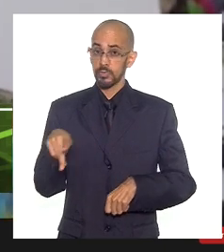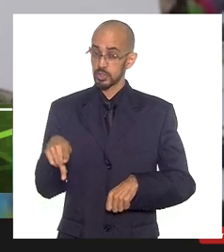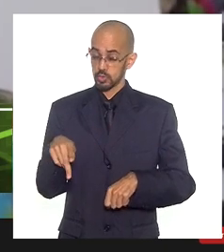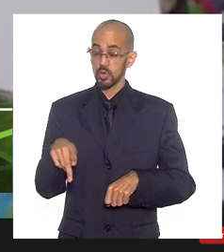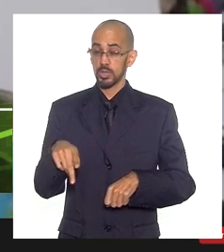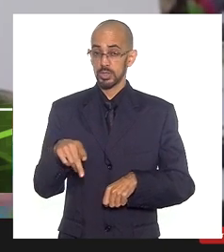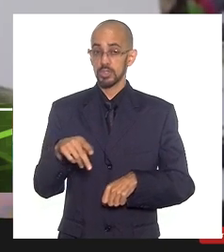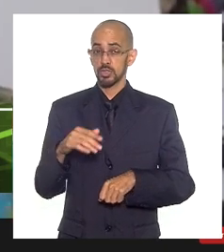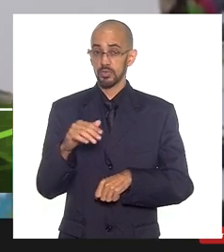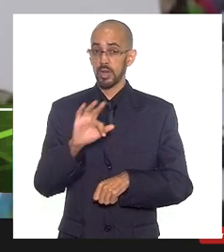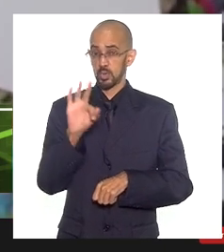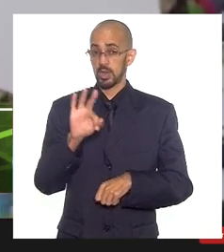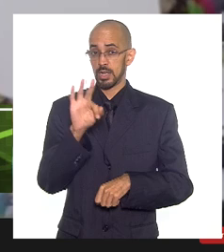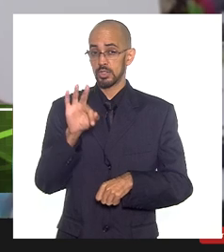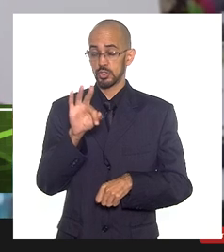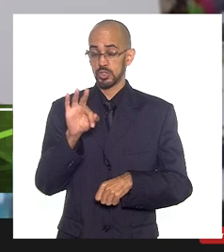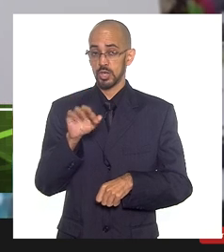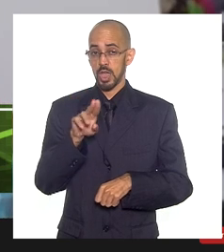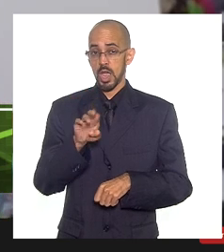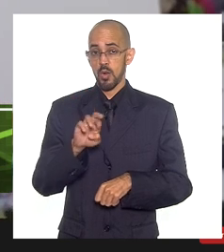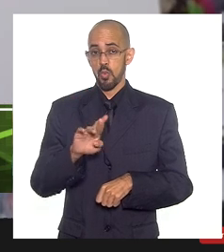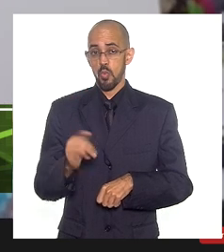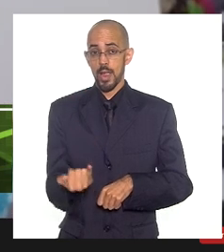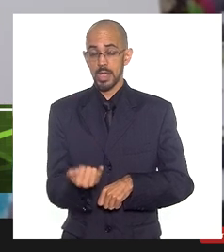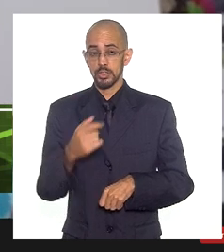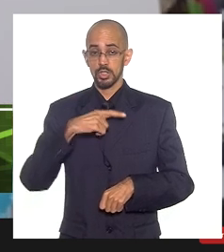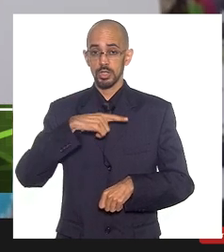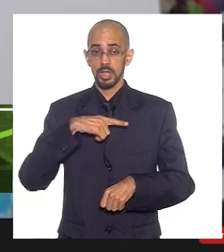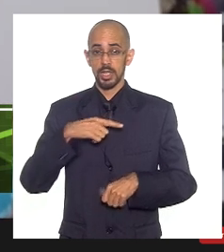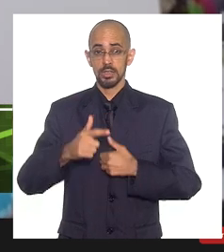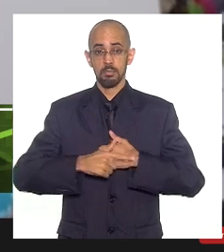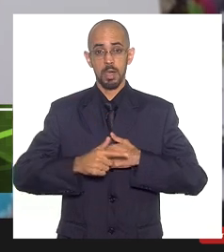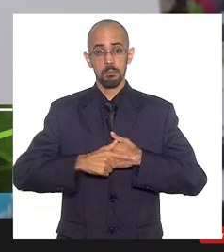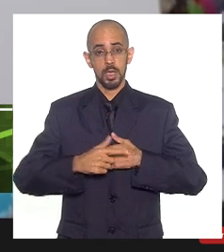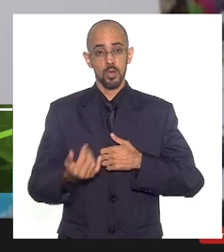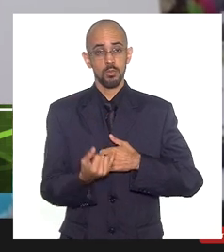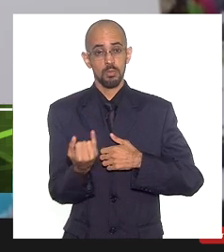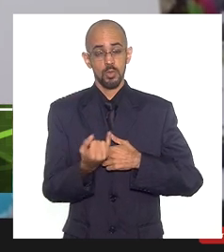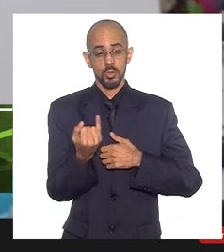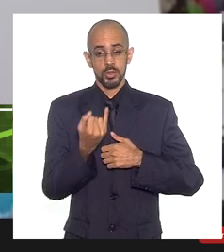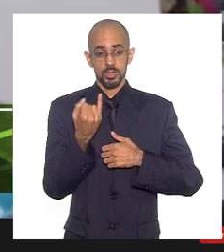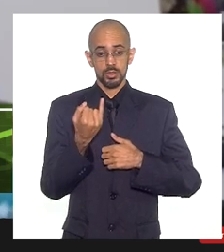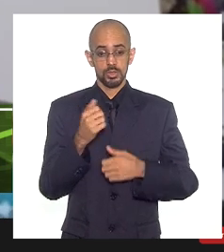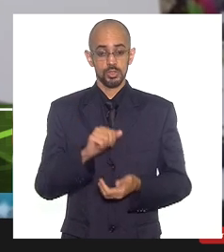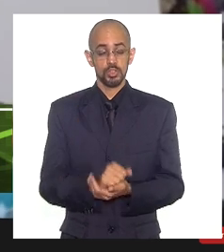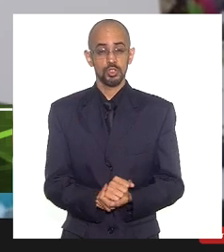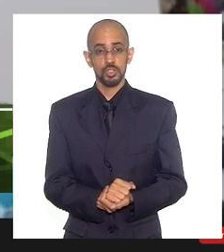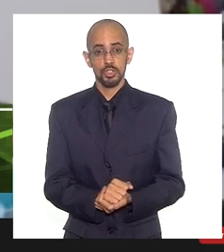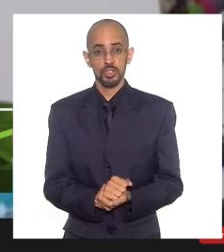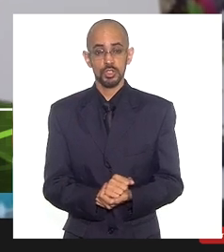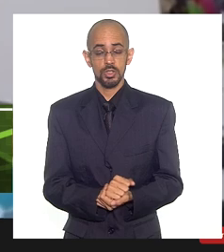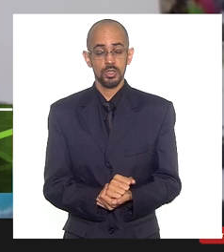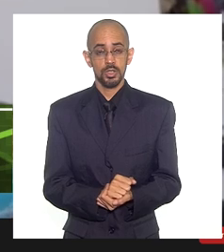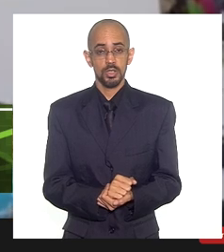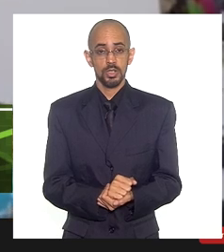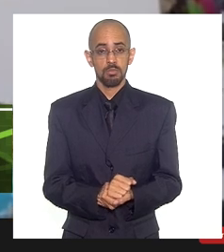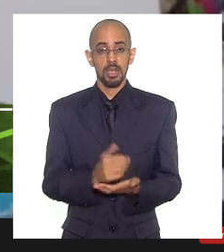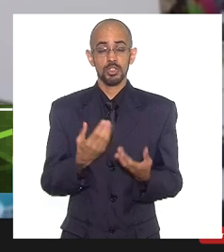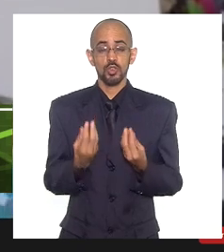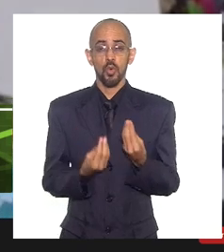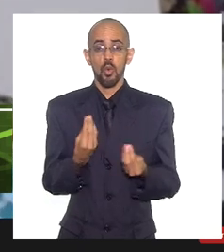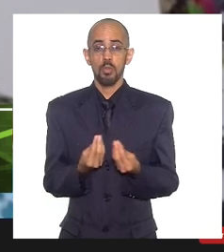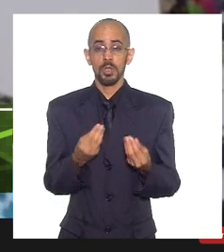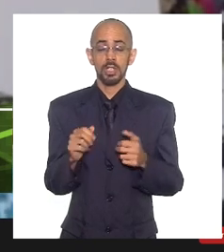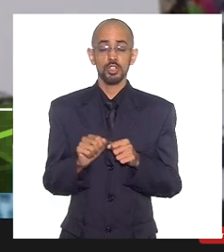UERJ tem um papel importantíssimo na formação dessas novas gerações de trabalhadores de nível superior mas como a gente articula isto